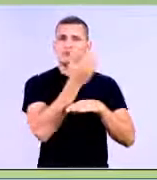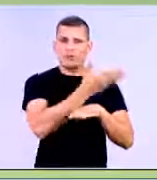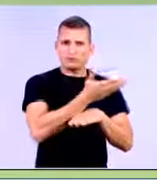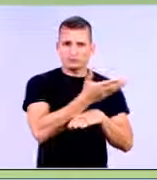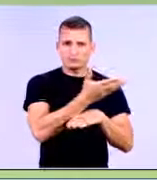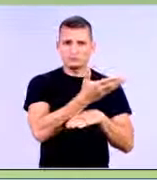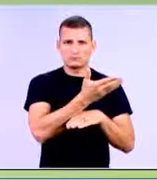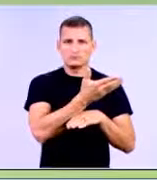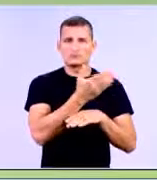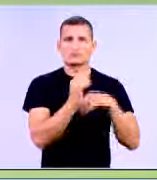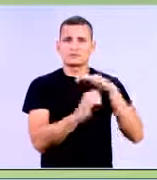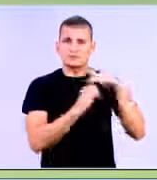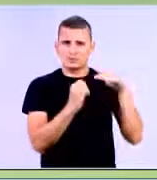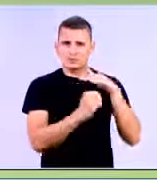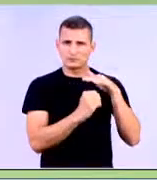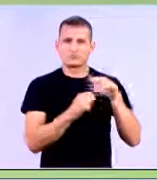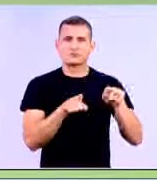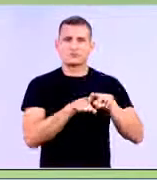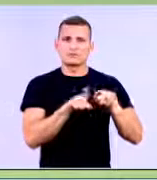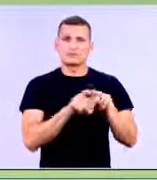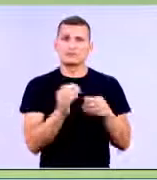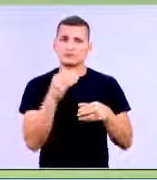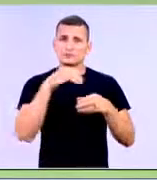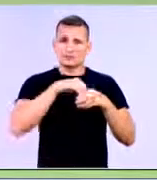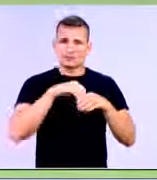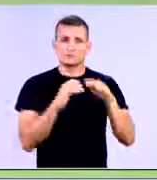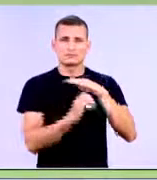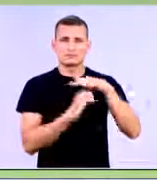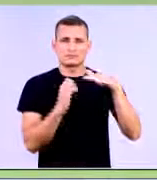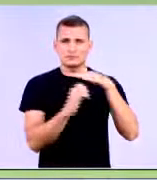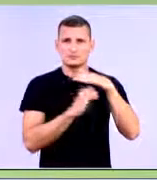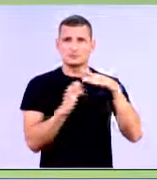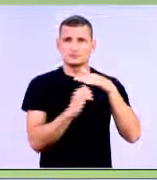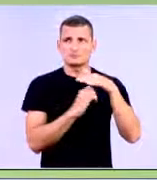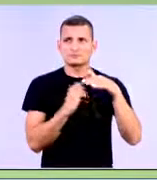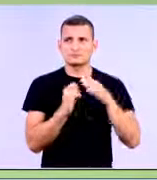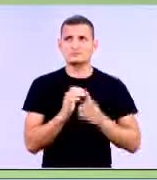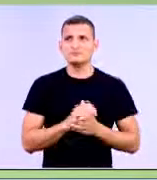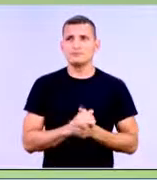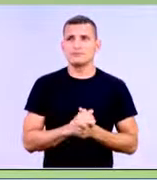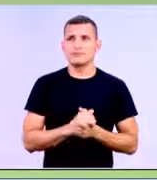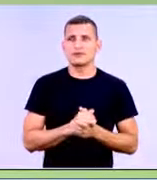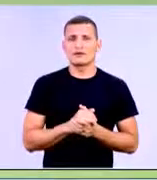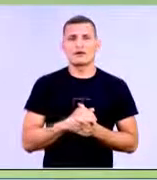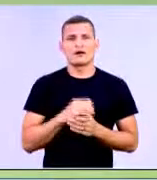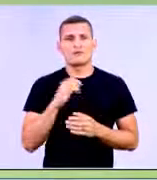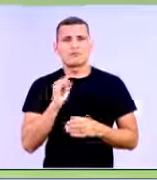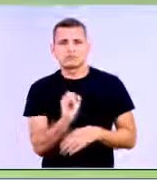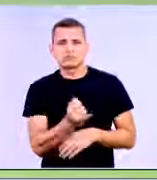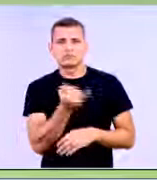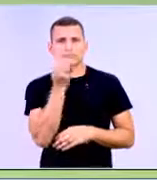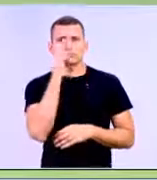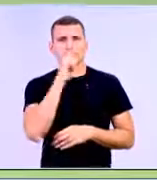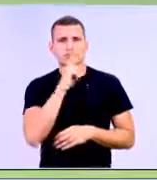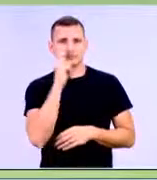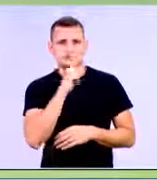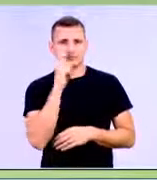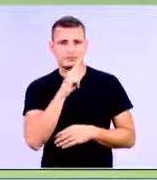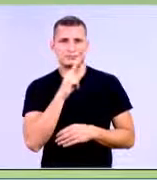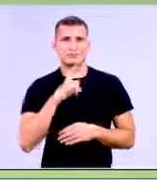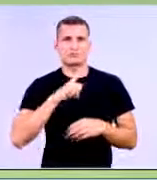né, como por agentes internos, se prevalecendo das vulnerabilidades apresentadas